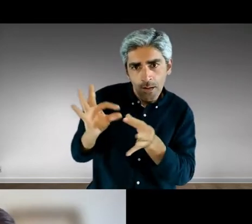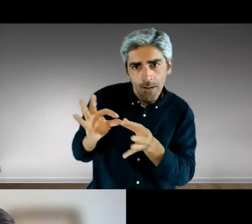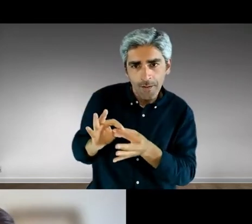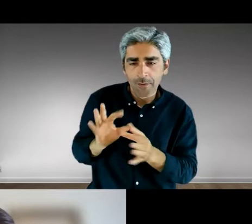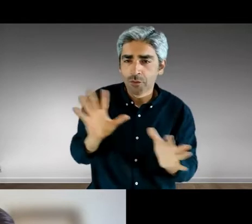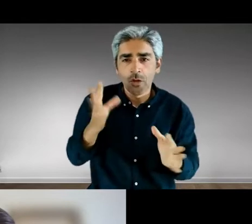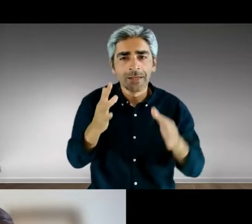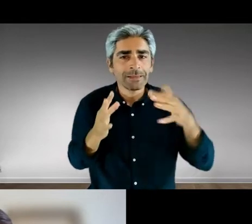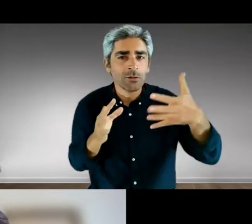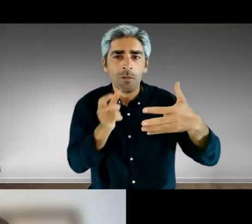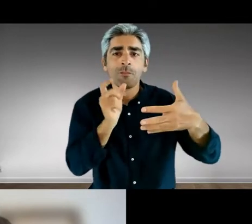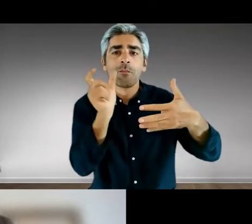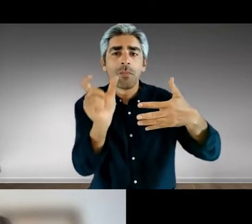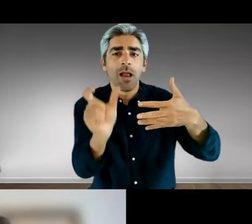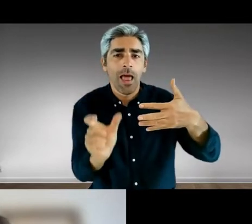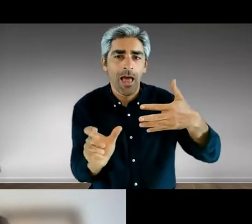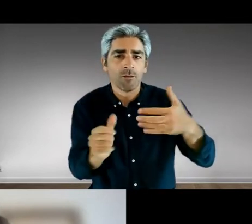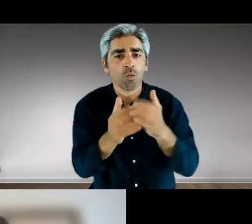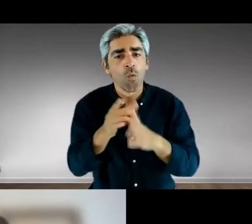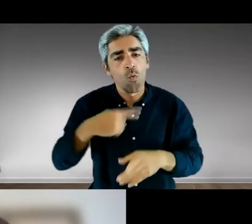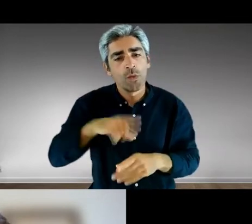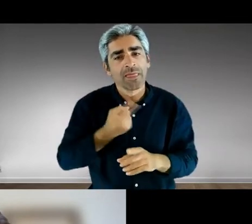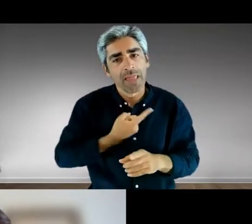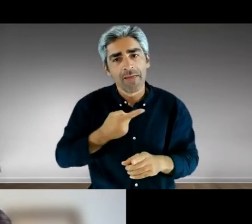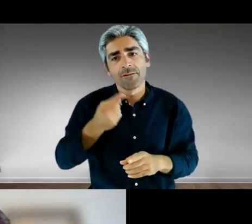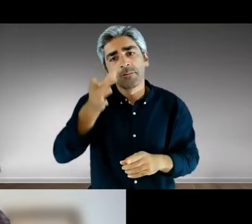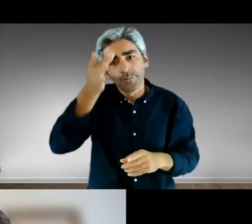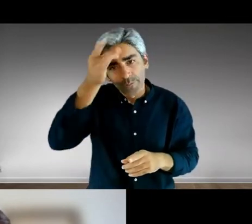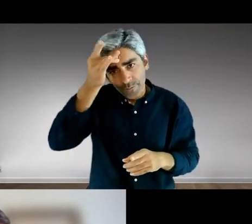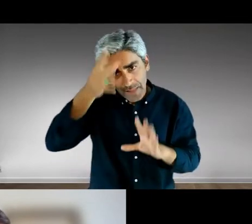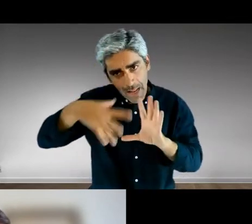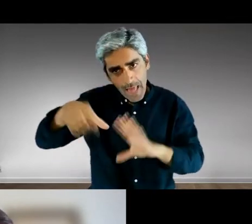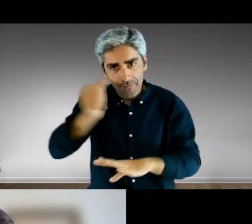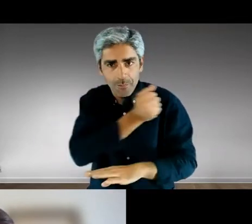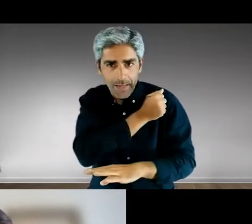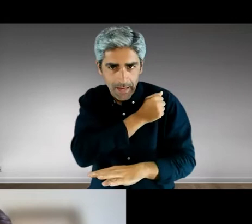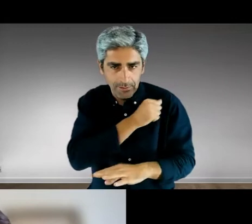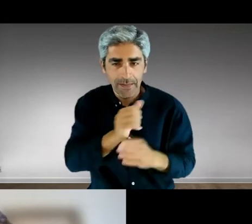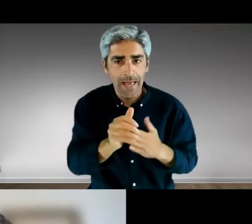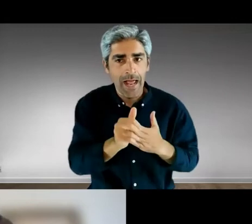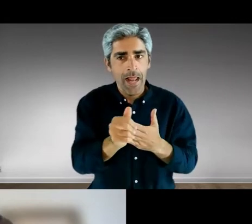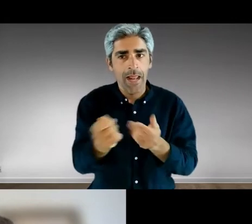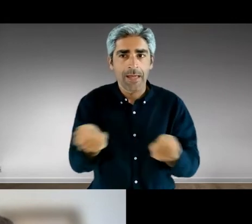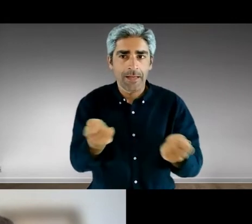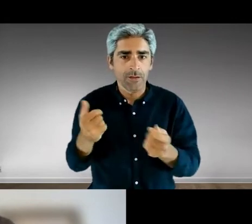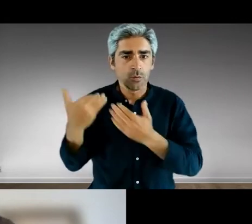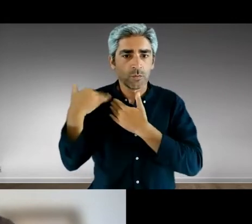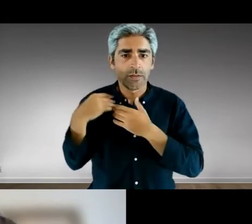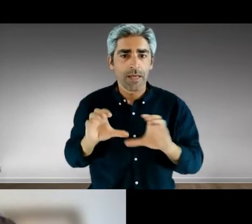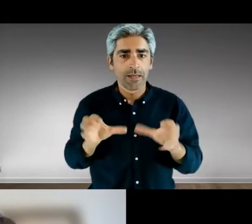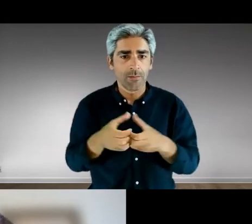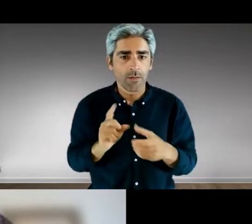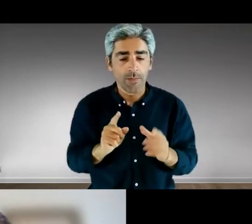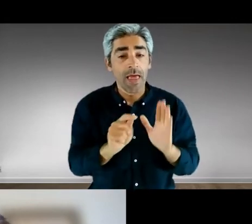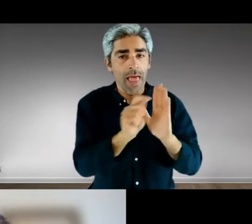5 palavras que eu acho que hoje devemos levar todos para casa daqui, enquanto líderes ou responsáveis de equipas: